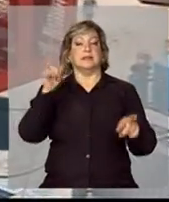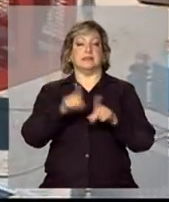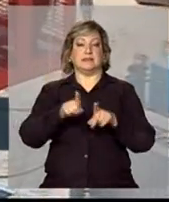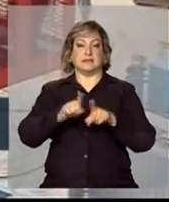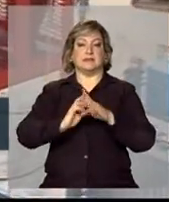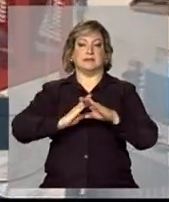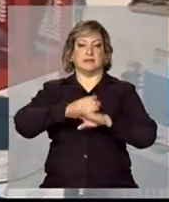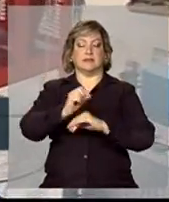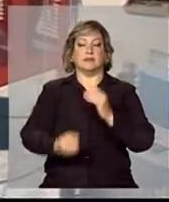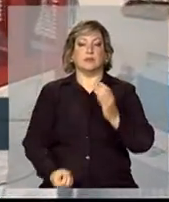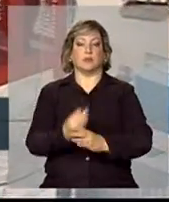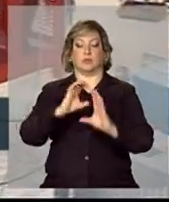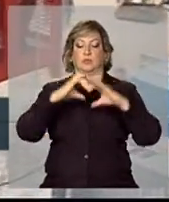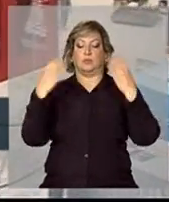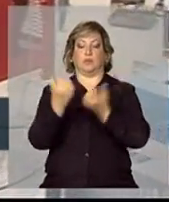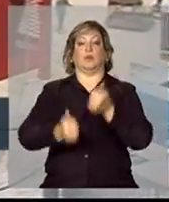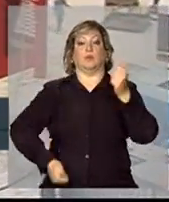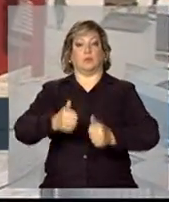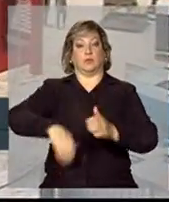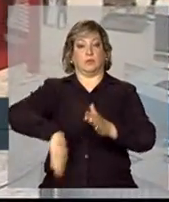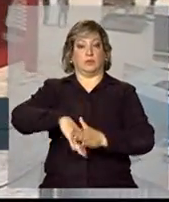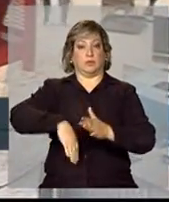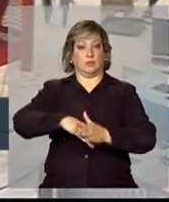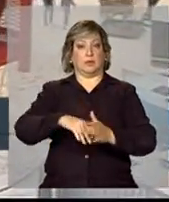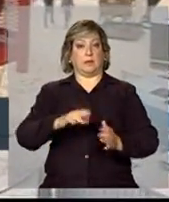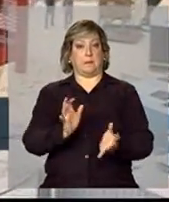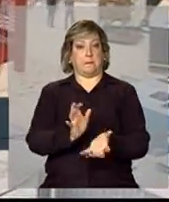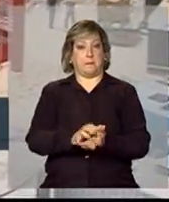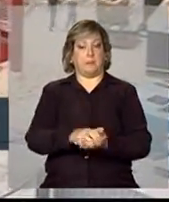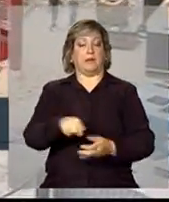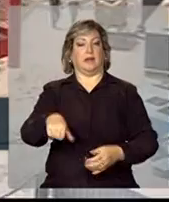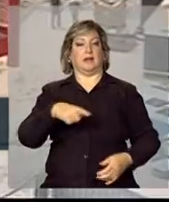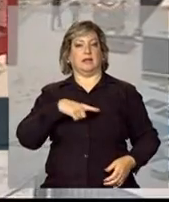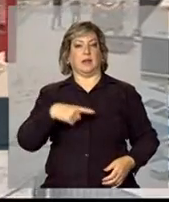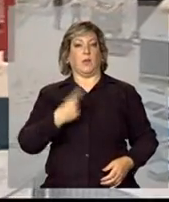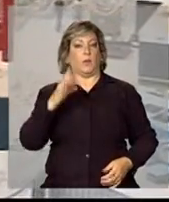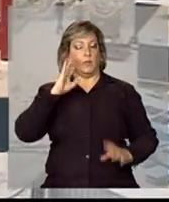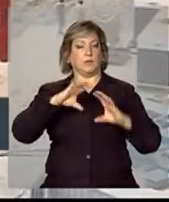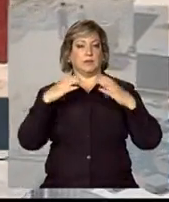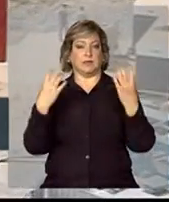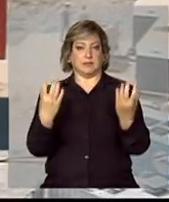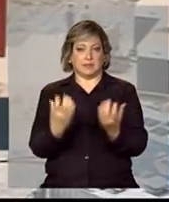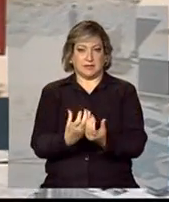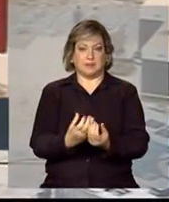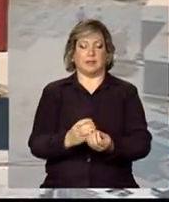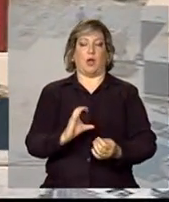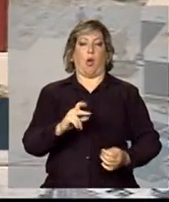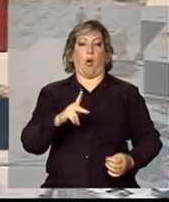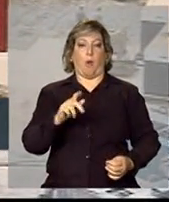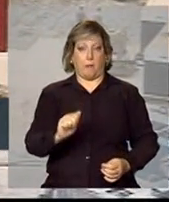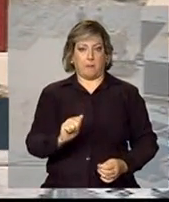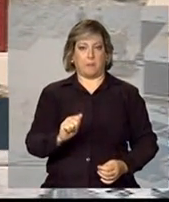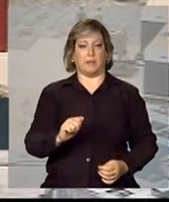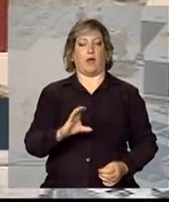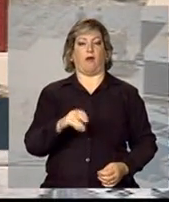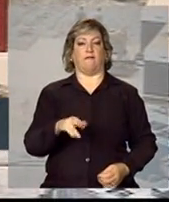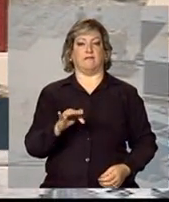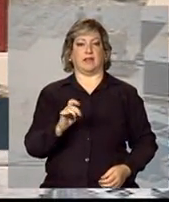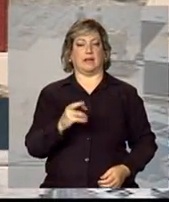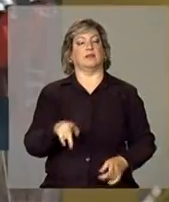inauguração da Arena Pernambuco um dos estádios da Copa das confedera e Copa do Mundo de